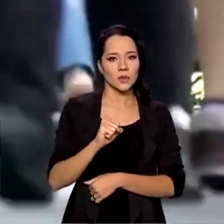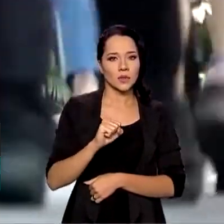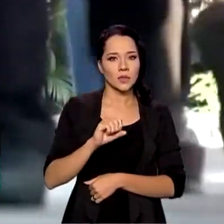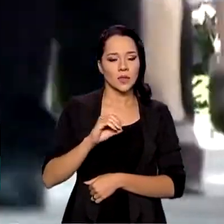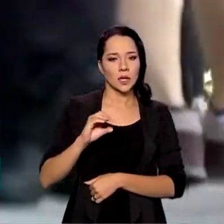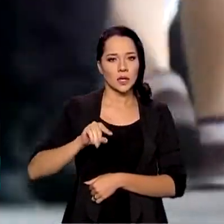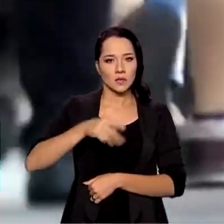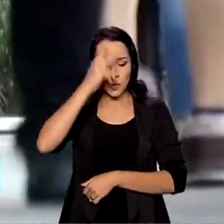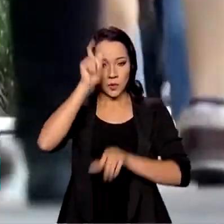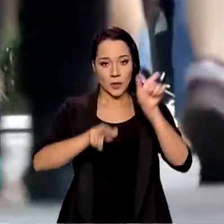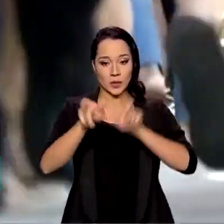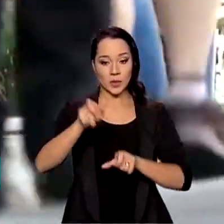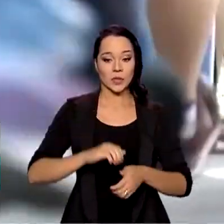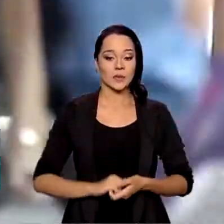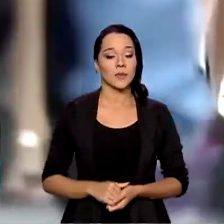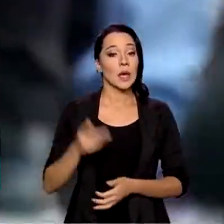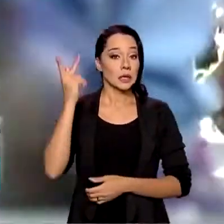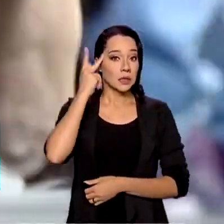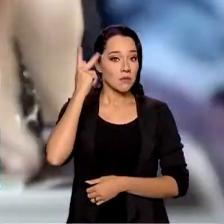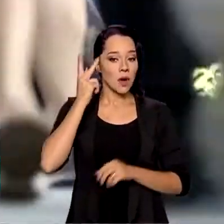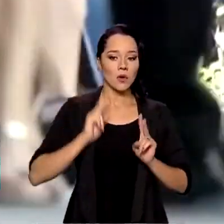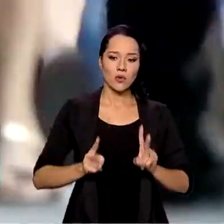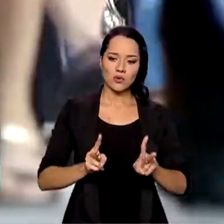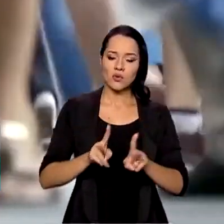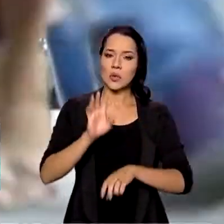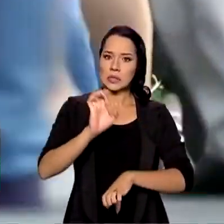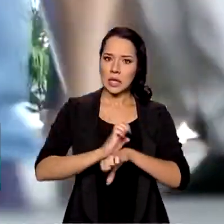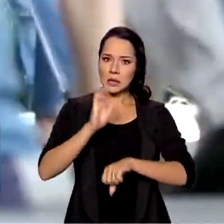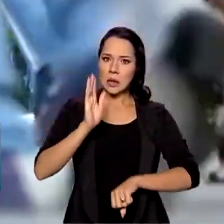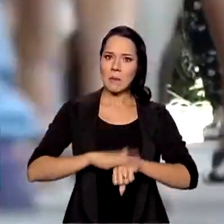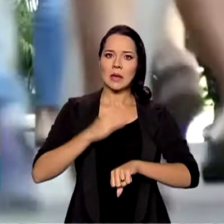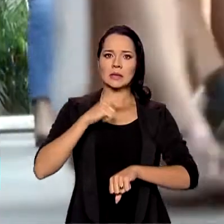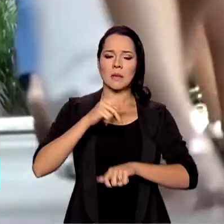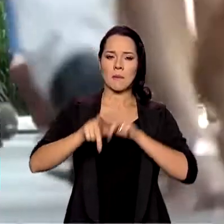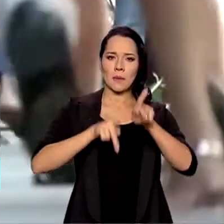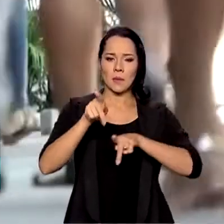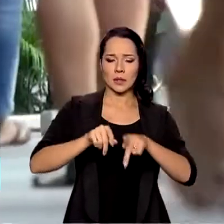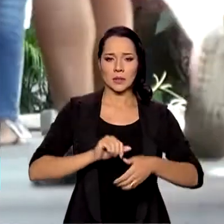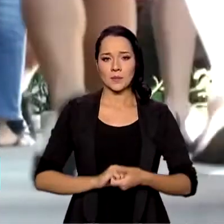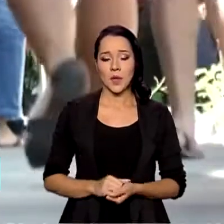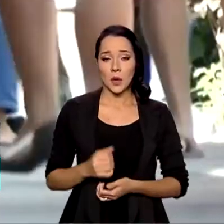211.800.000 pessoas. São Paulo continua sendo o estado mais populoso, com